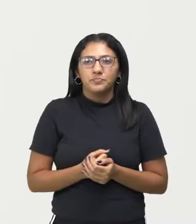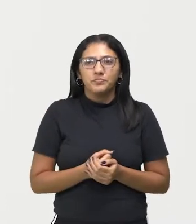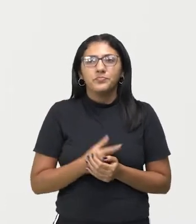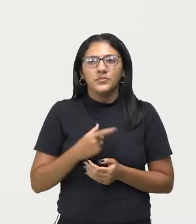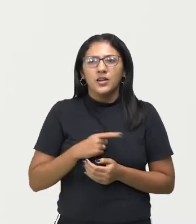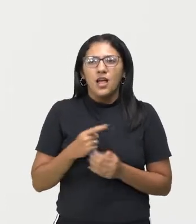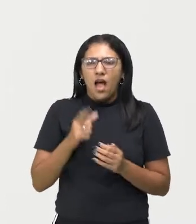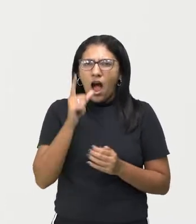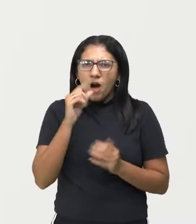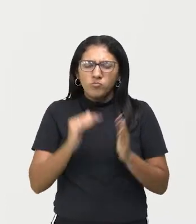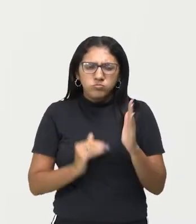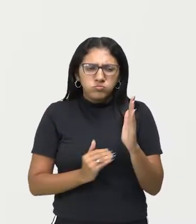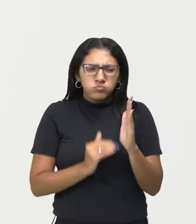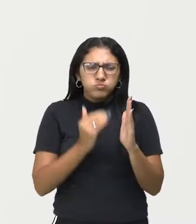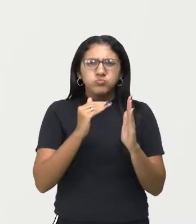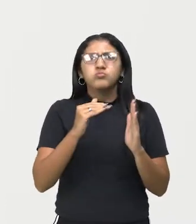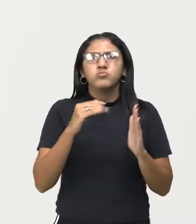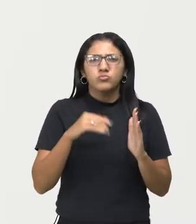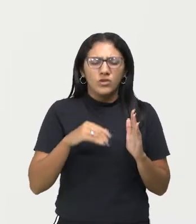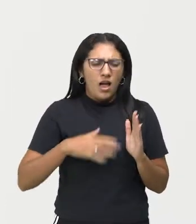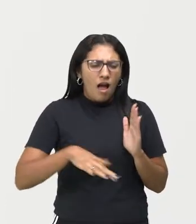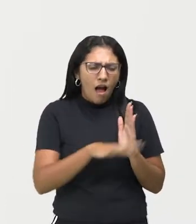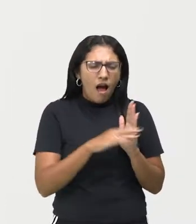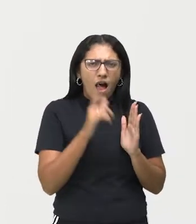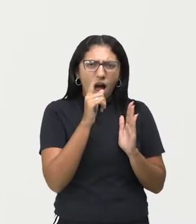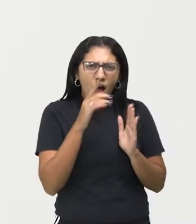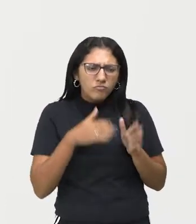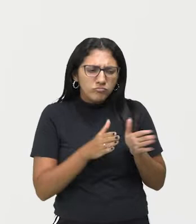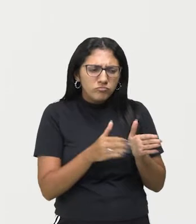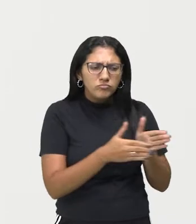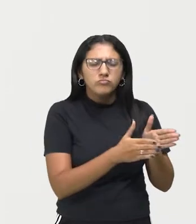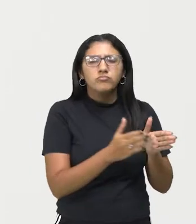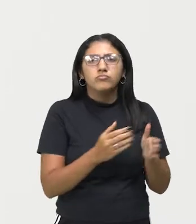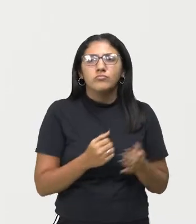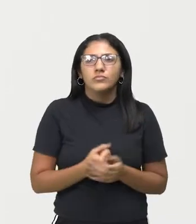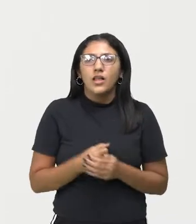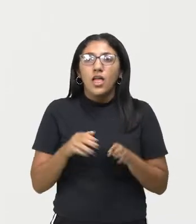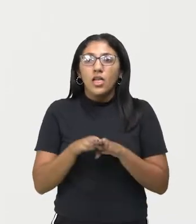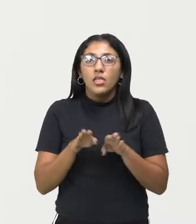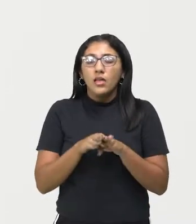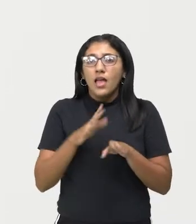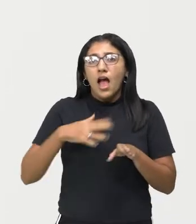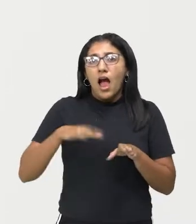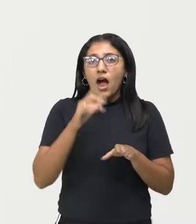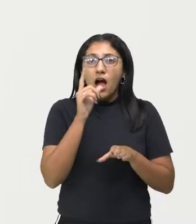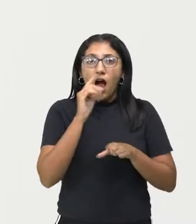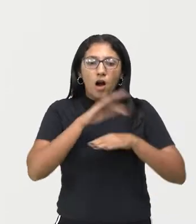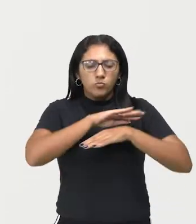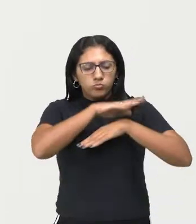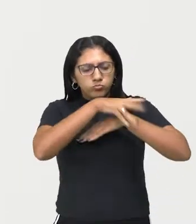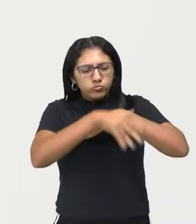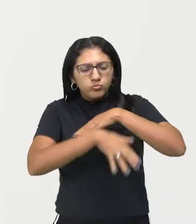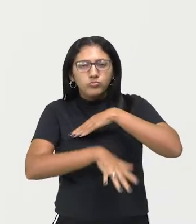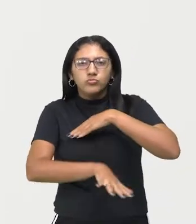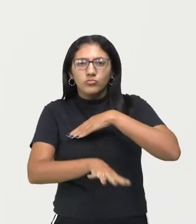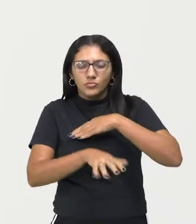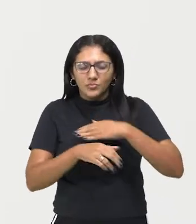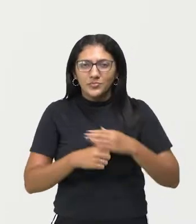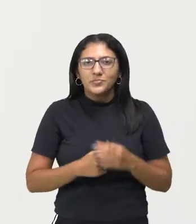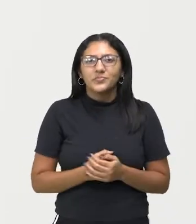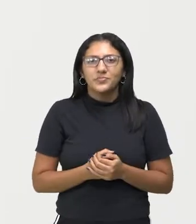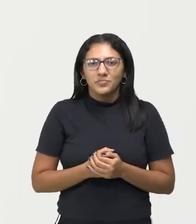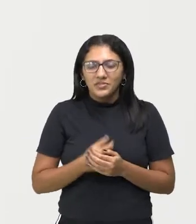enormes quantidades de água que passam por essa região e as quedas topográficas significativas nos afluentes, ou seja,